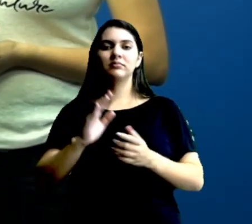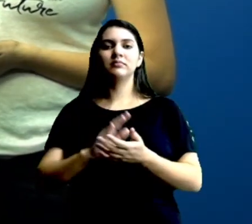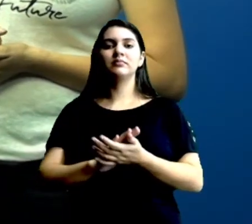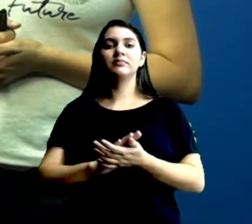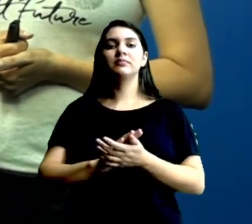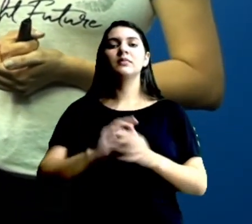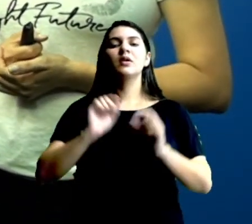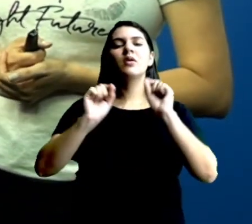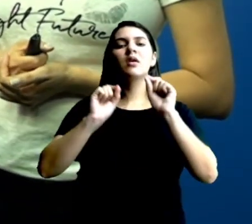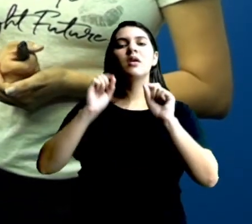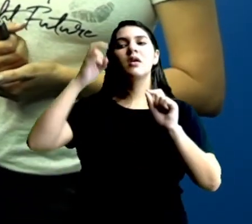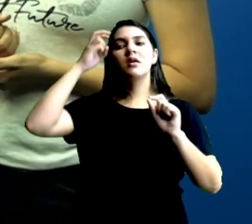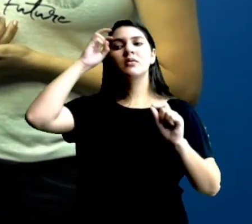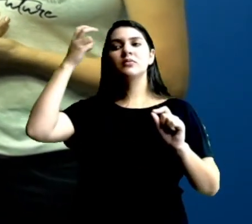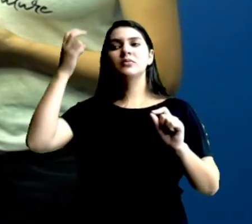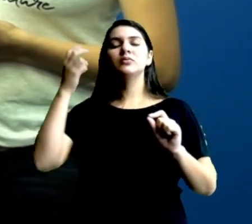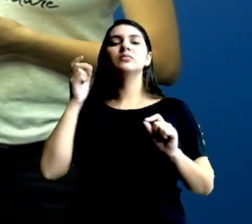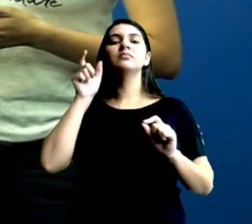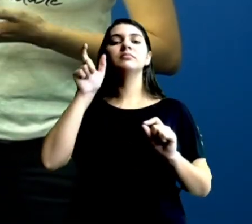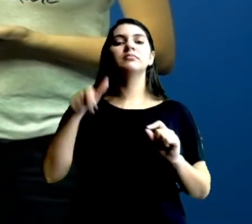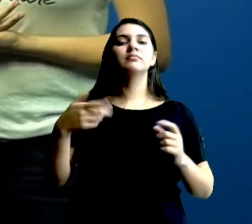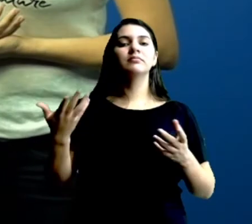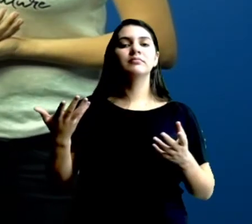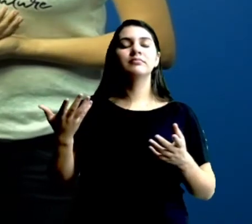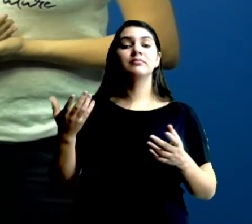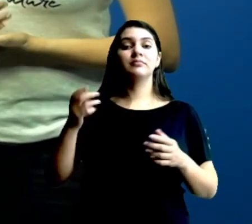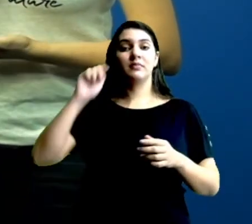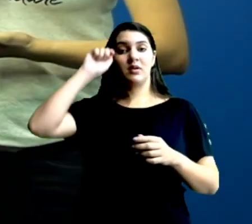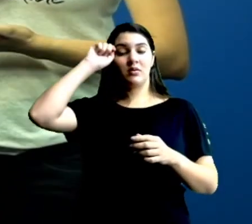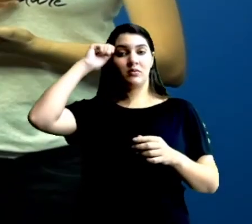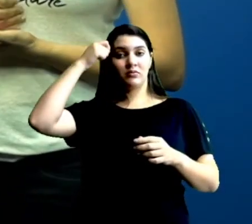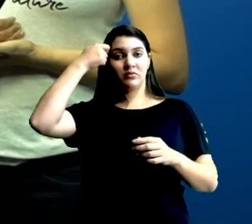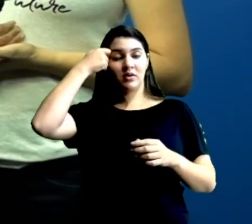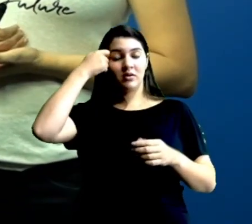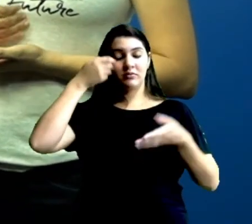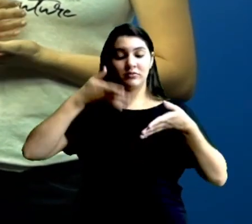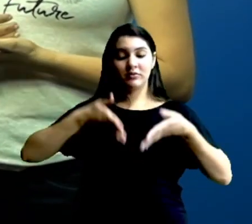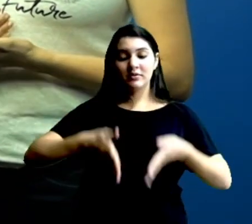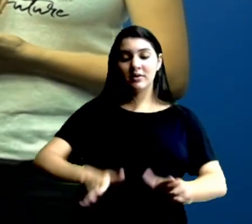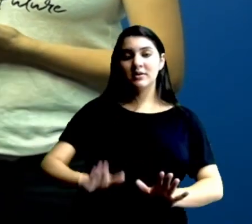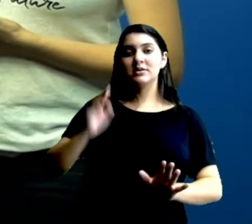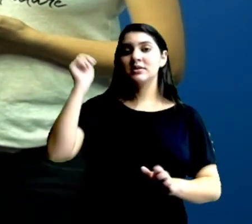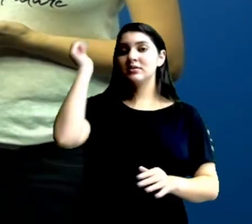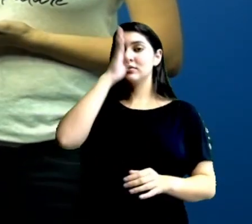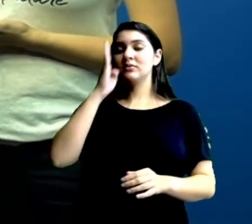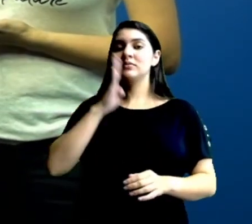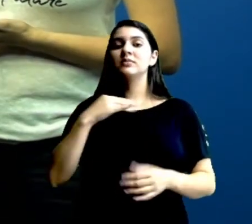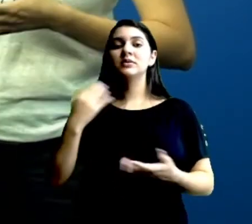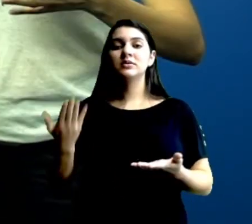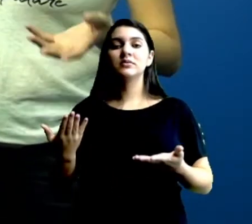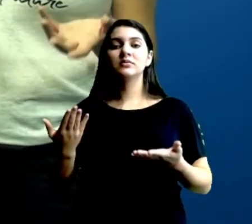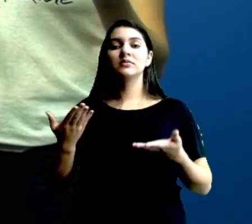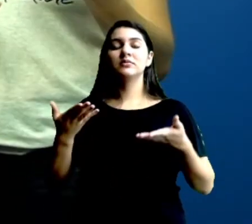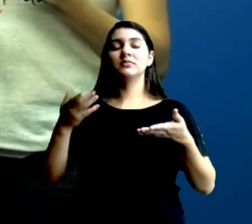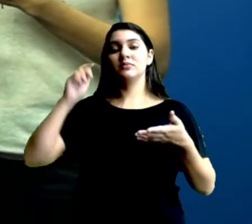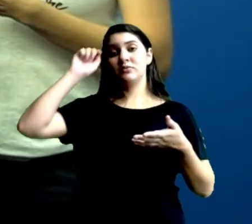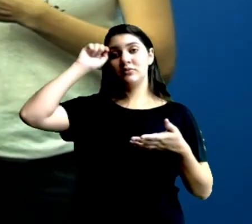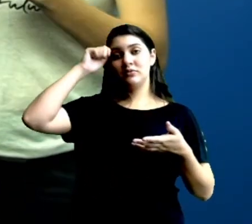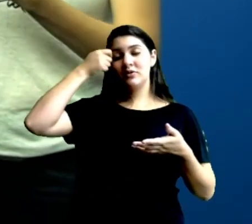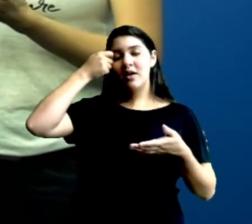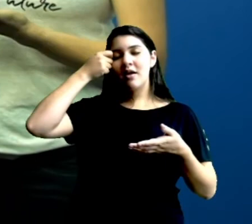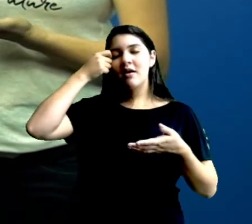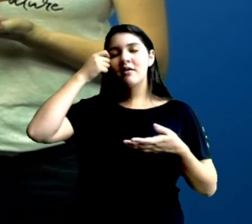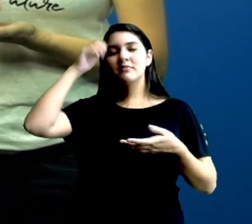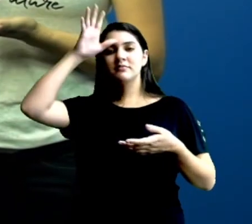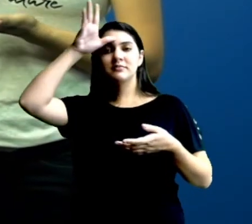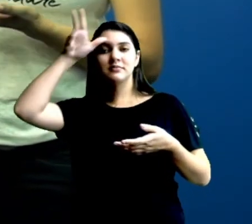Seria a cultura de os negros que nasceram no Brasil, ou seja, os negros africanos vieram da